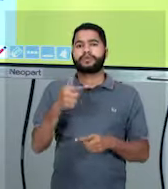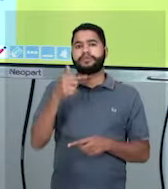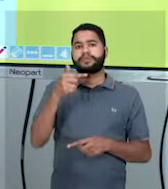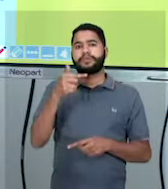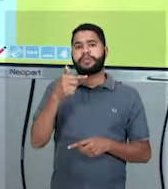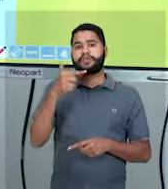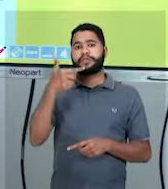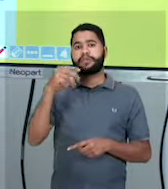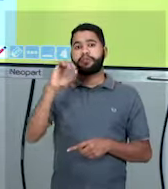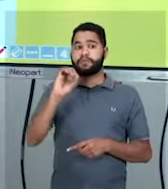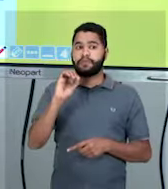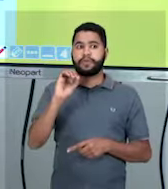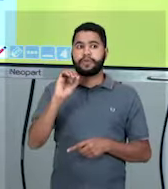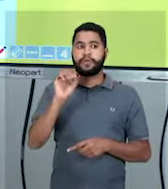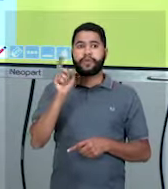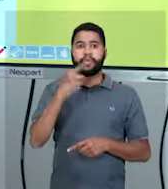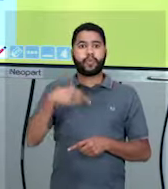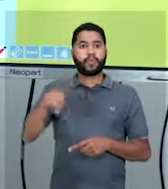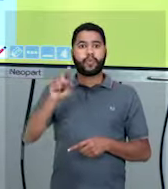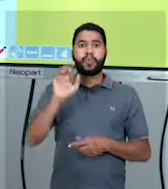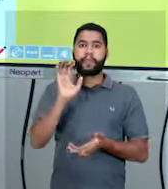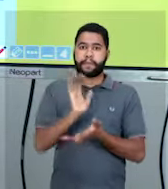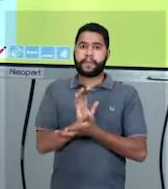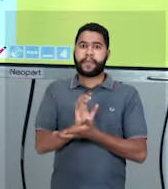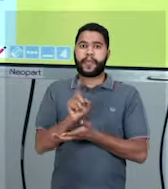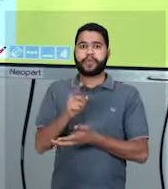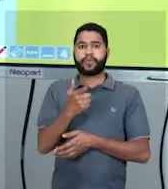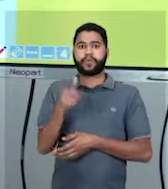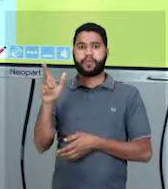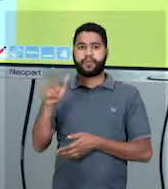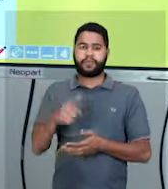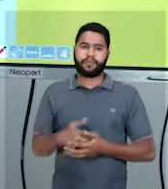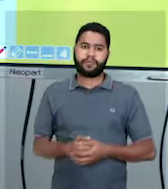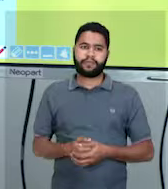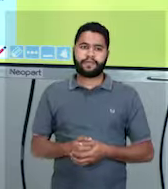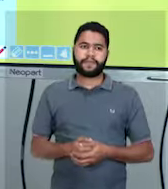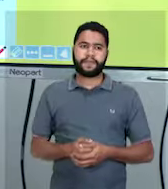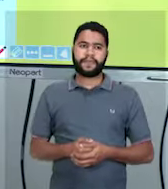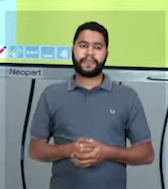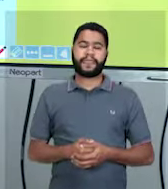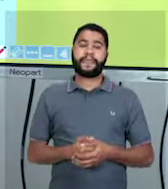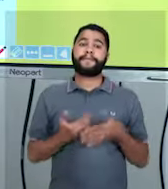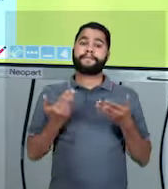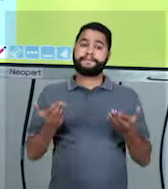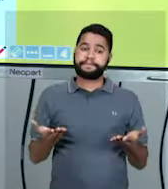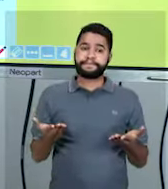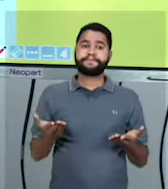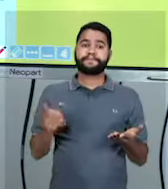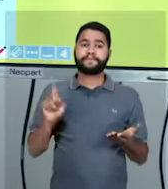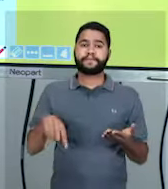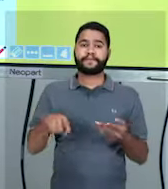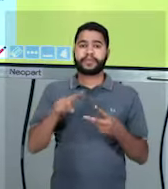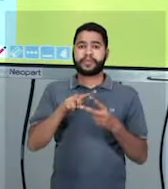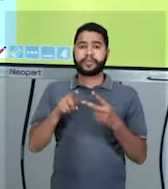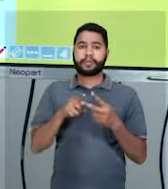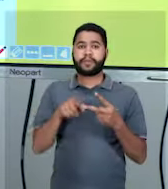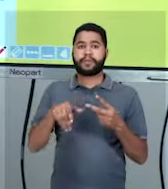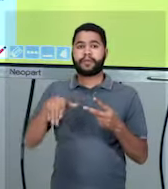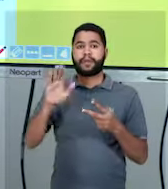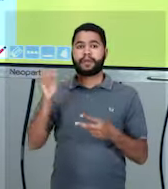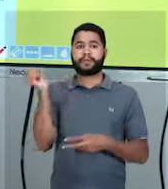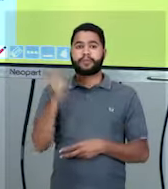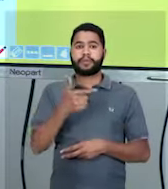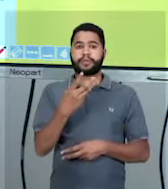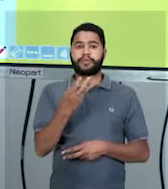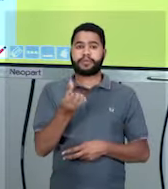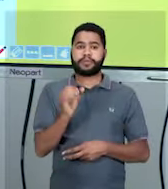720. Então, ele deu uma volta e uma parte ali daquela outra volta. Então, para isso que serve esses ângulos maiores que 360. Está mostrando